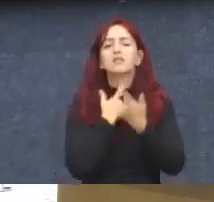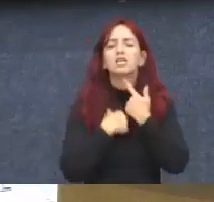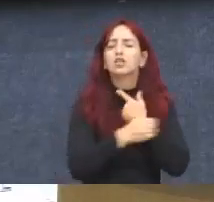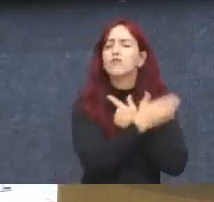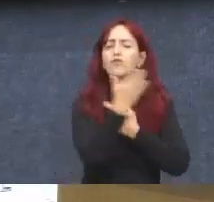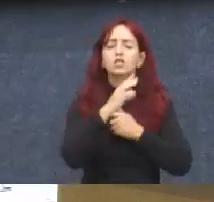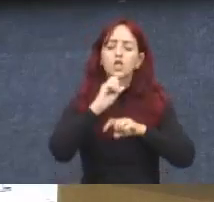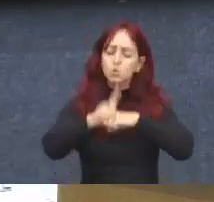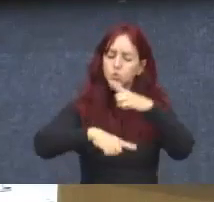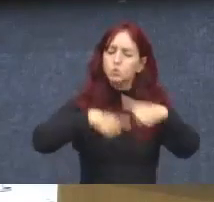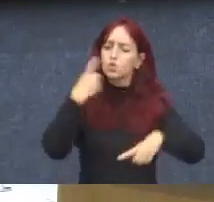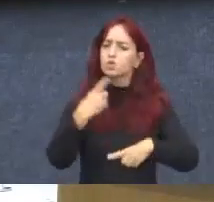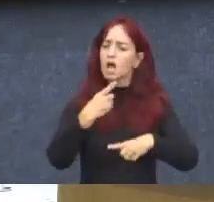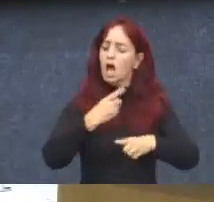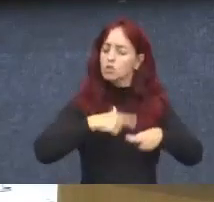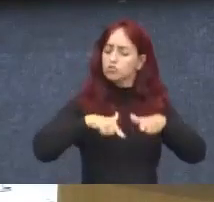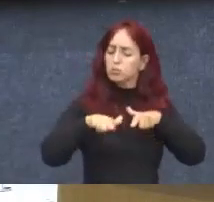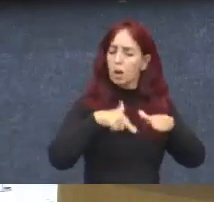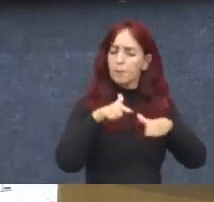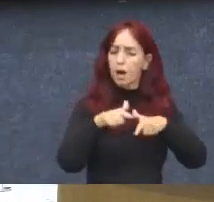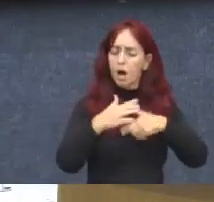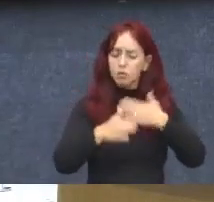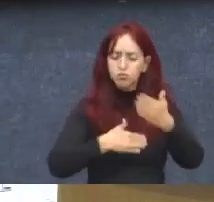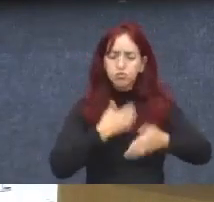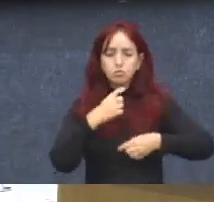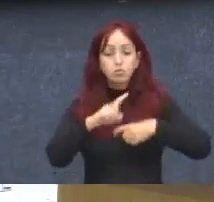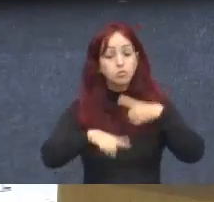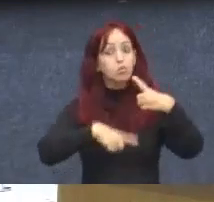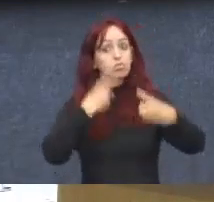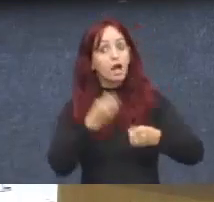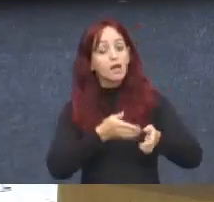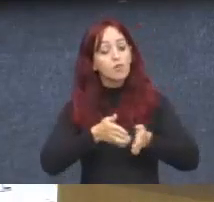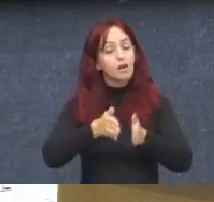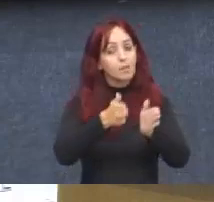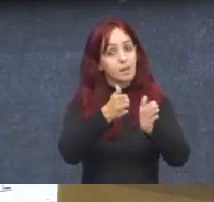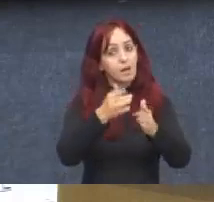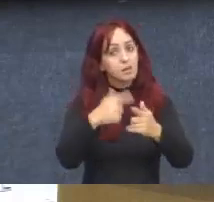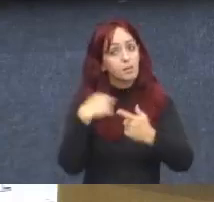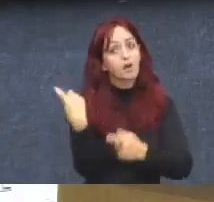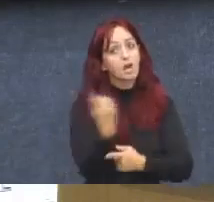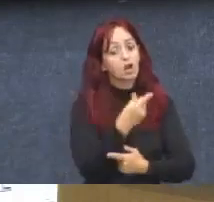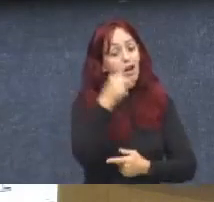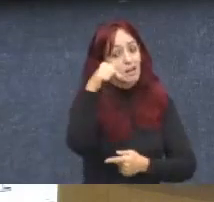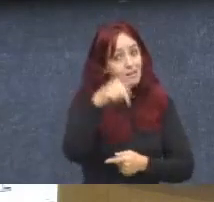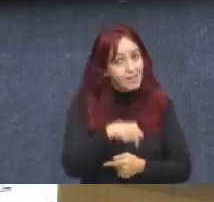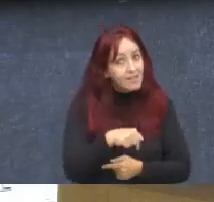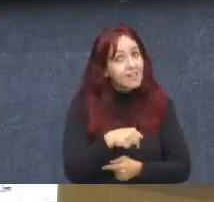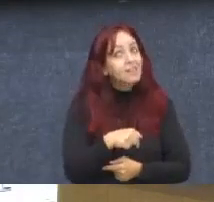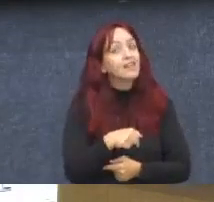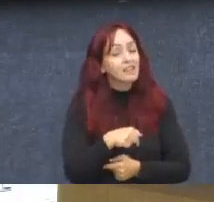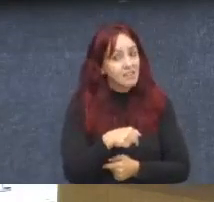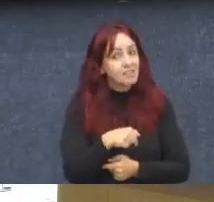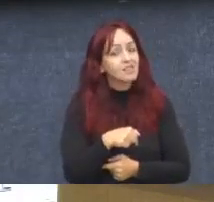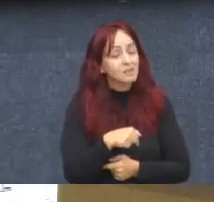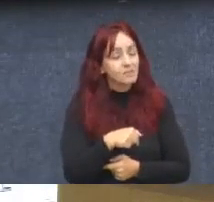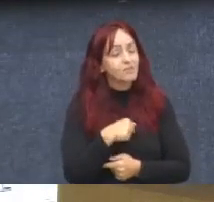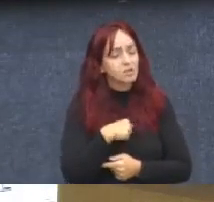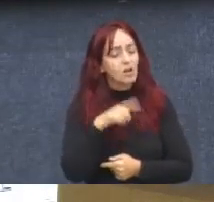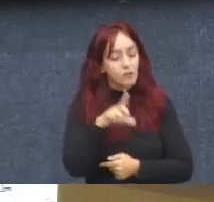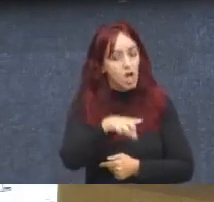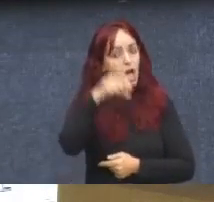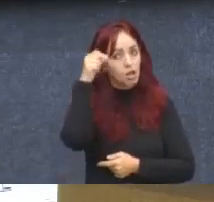sucesso na sua jornada, sucesso na sua caminhada, porque todos nós aqui fomos legitimamente eleitos